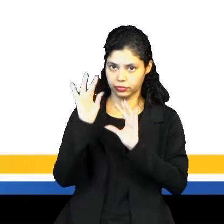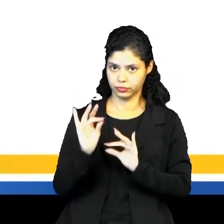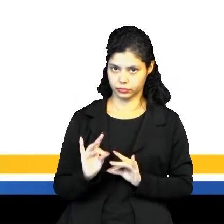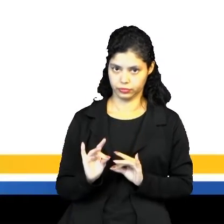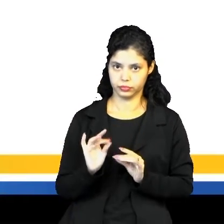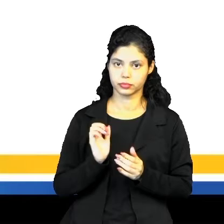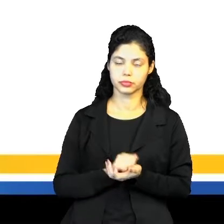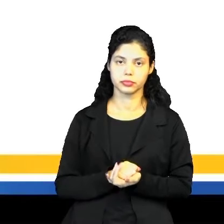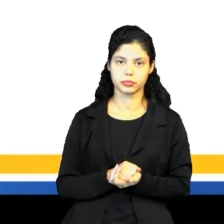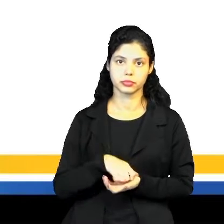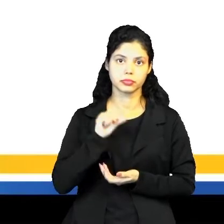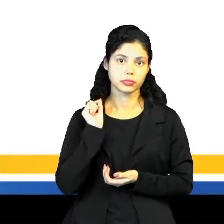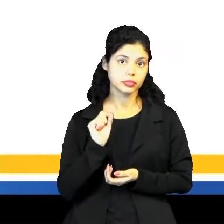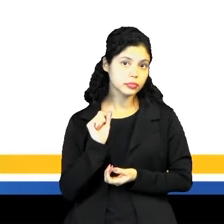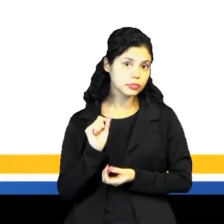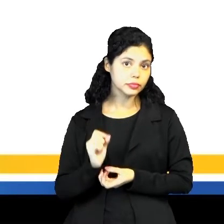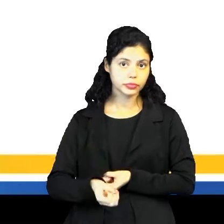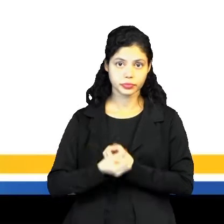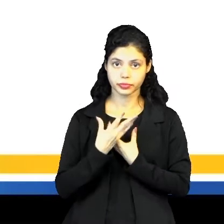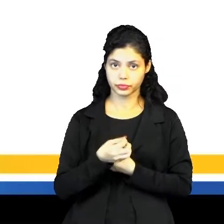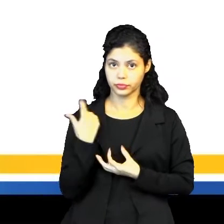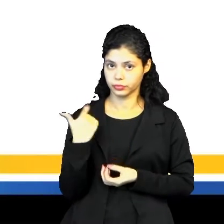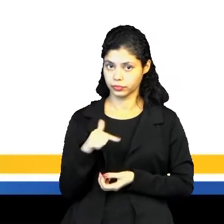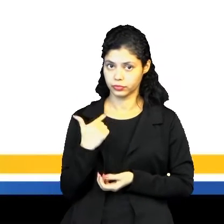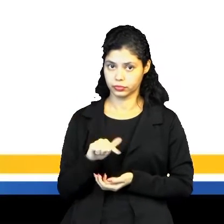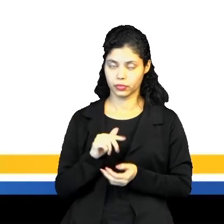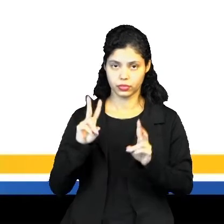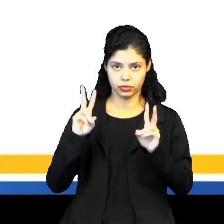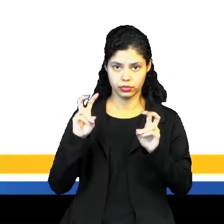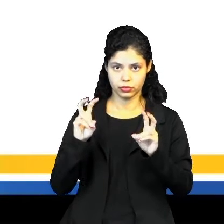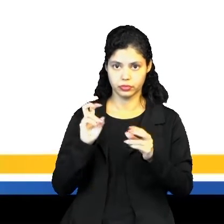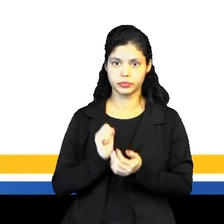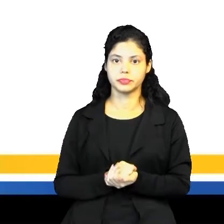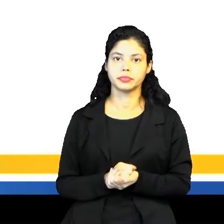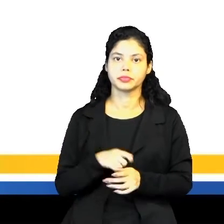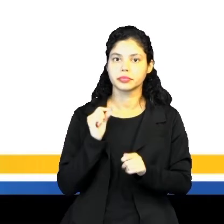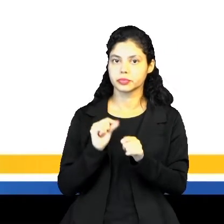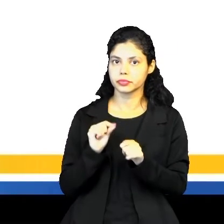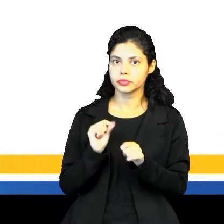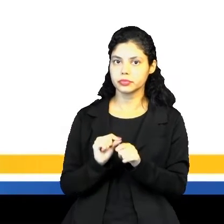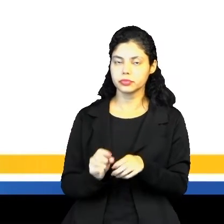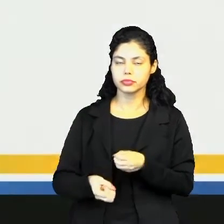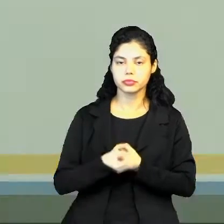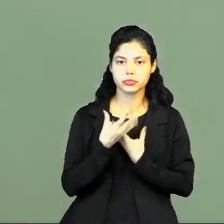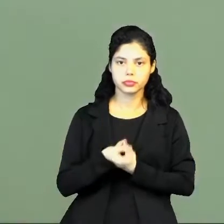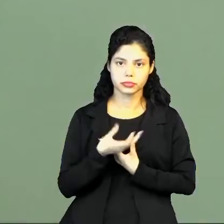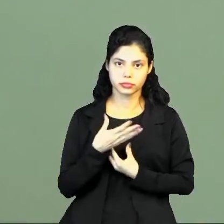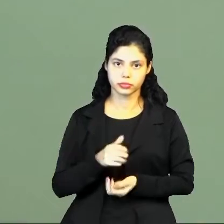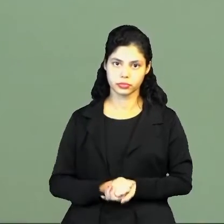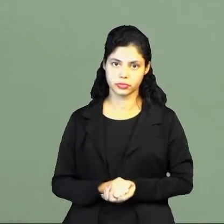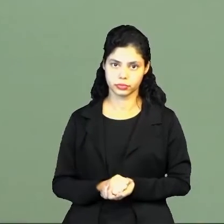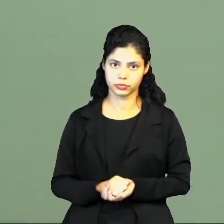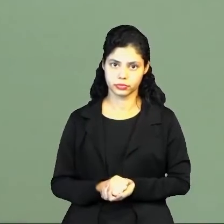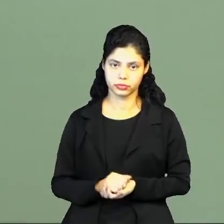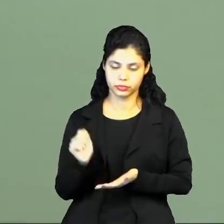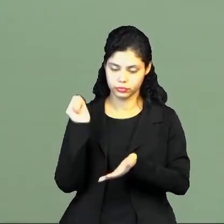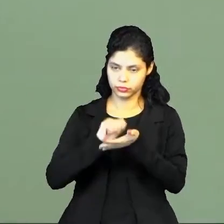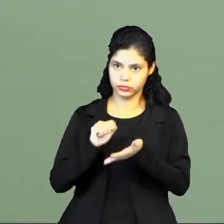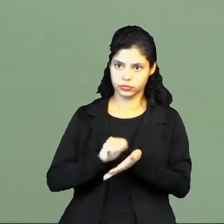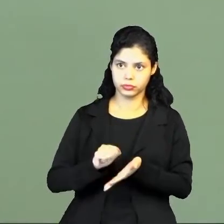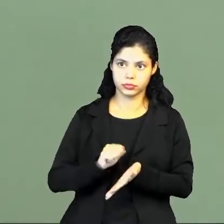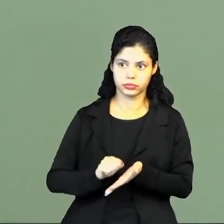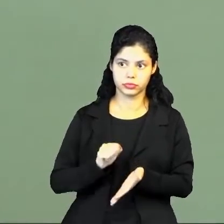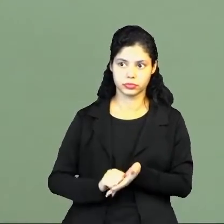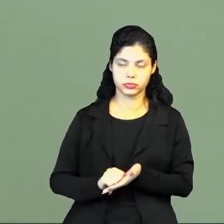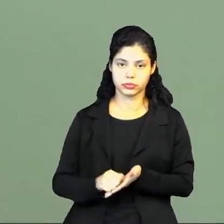destacar é que esses poemas, eles não têm títulos, Ele foi fazendo esses poemas, Ele escreveu um poema